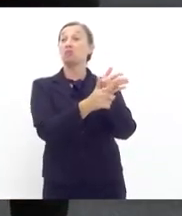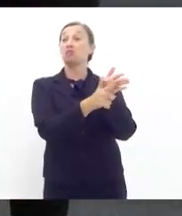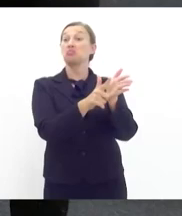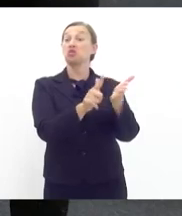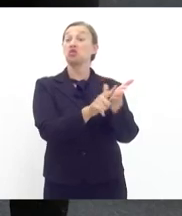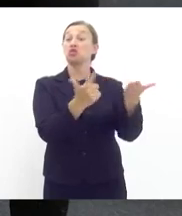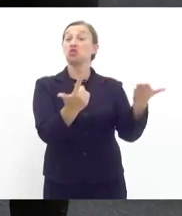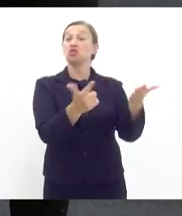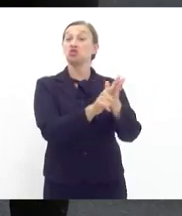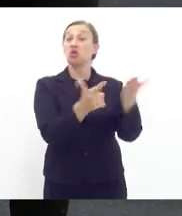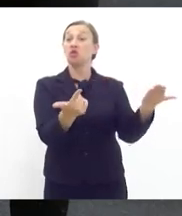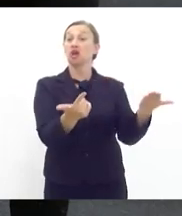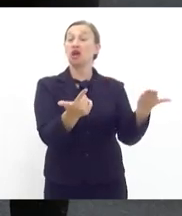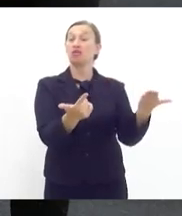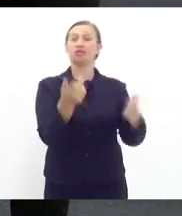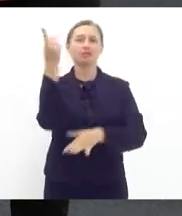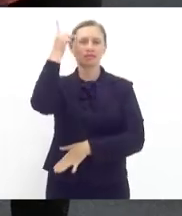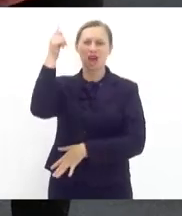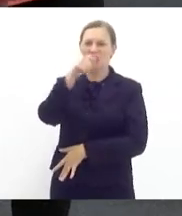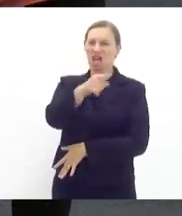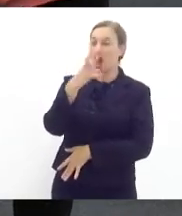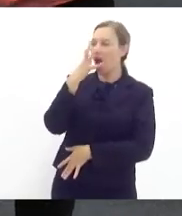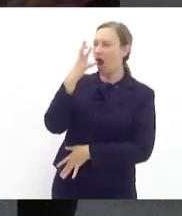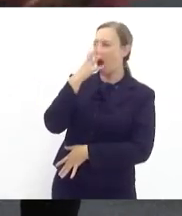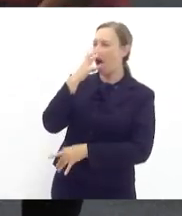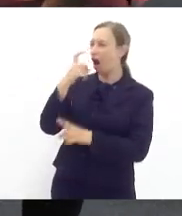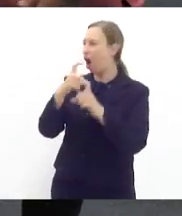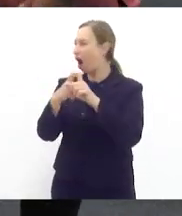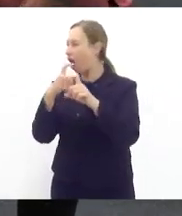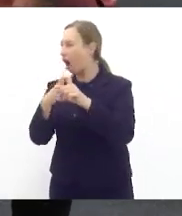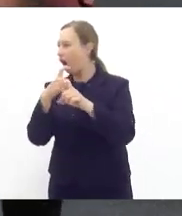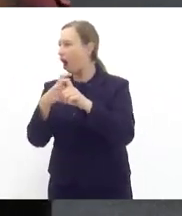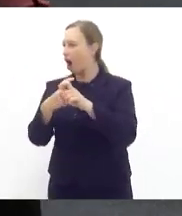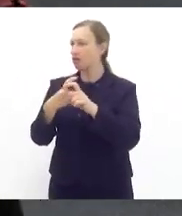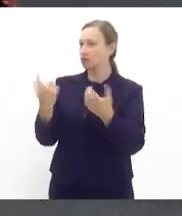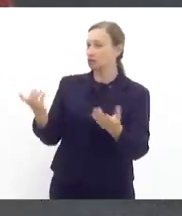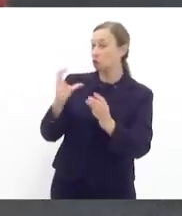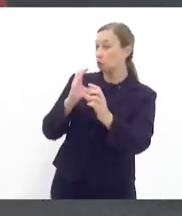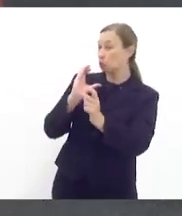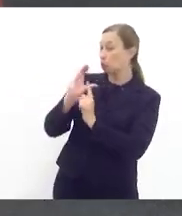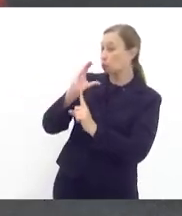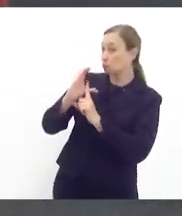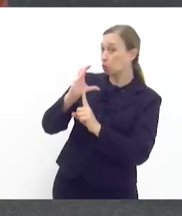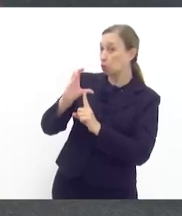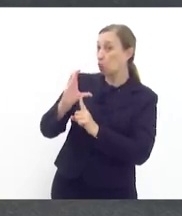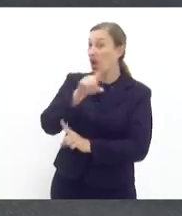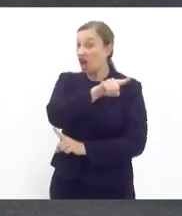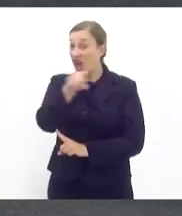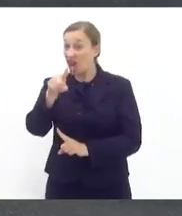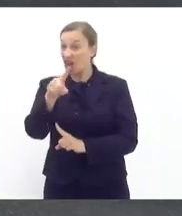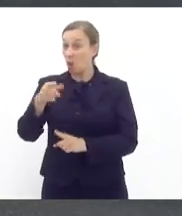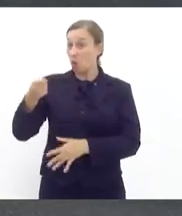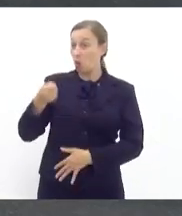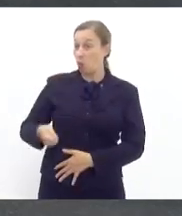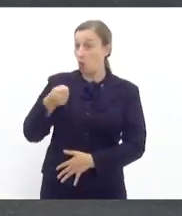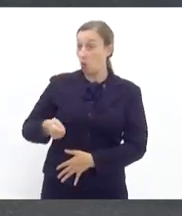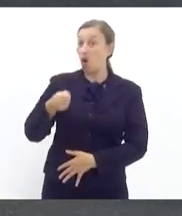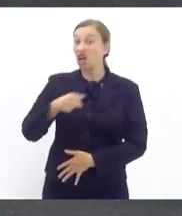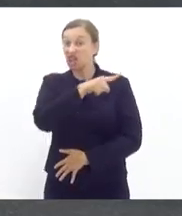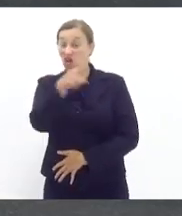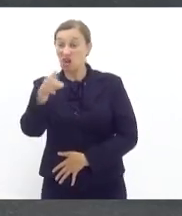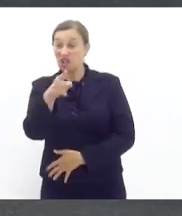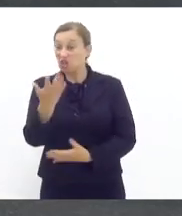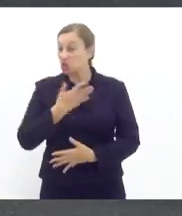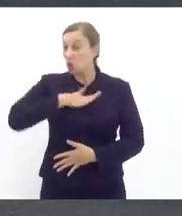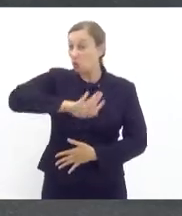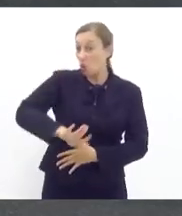eles são admiradores de Hitler do nazismo do comunismo eles são os autoritários são eles que não